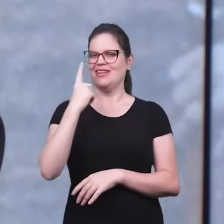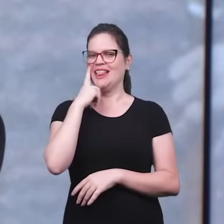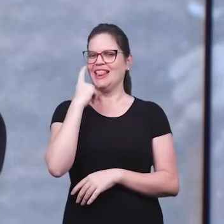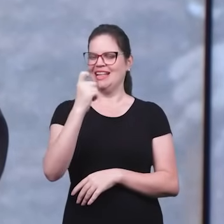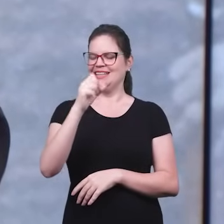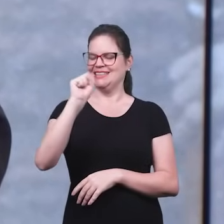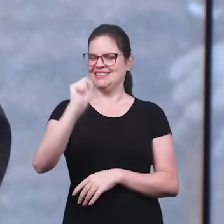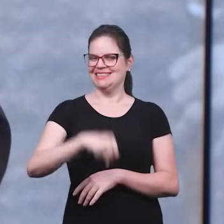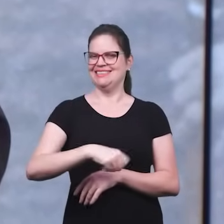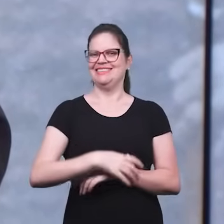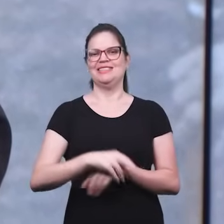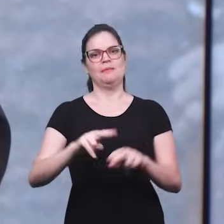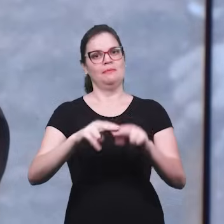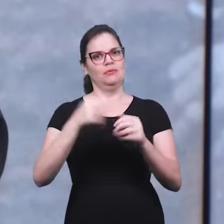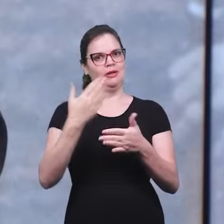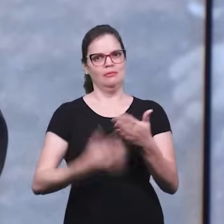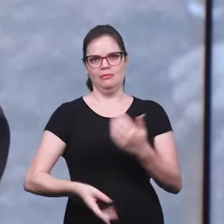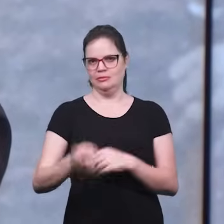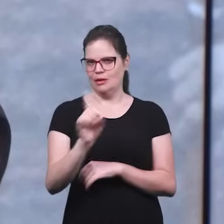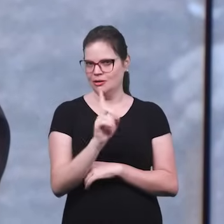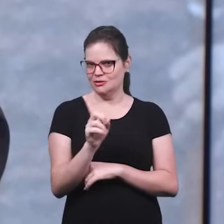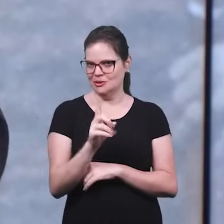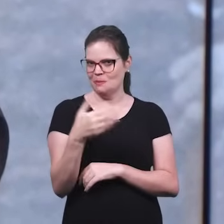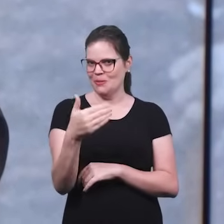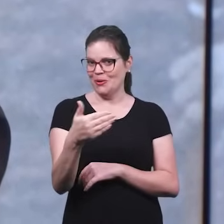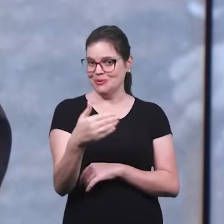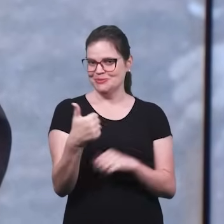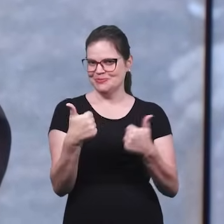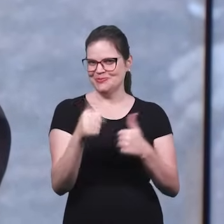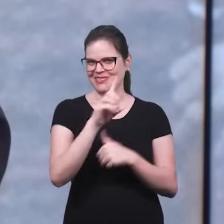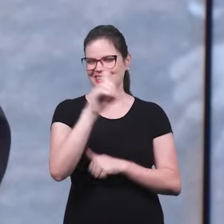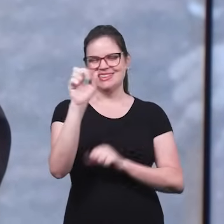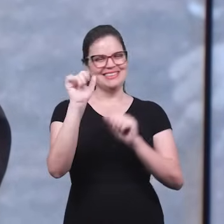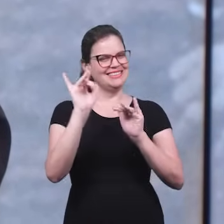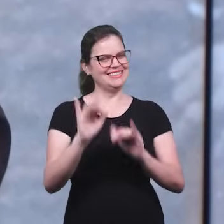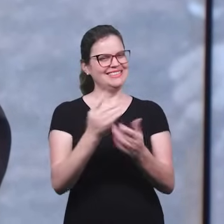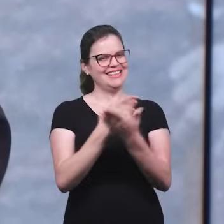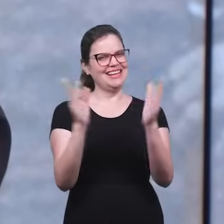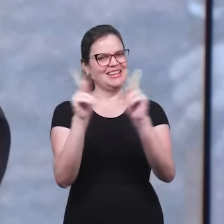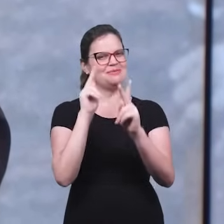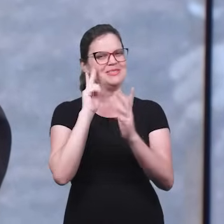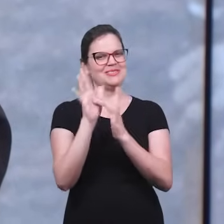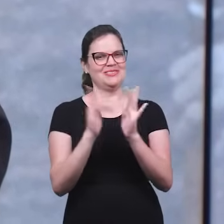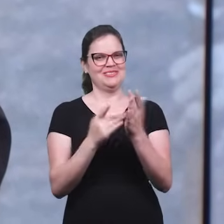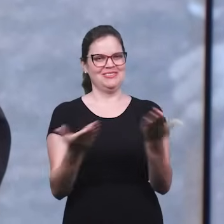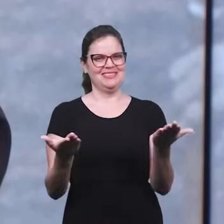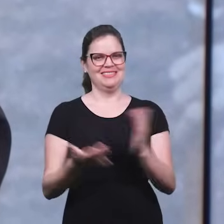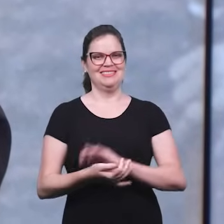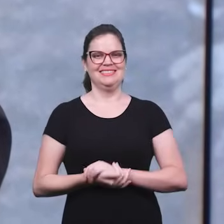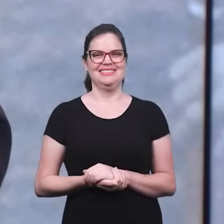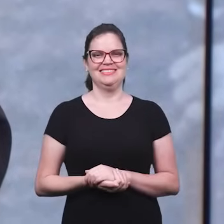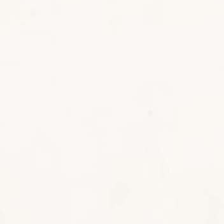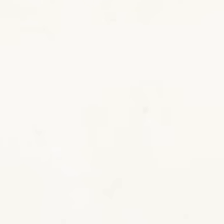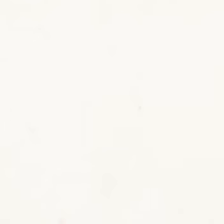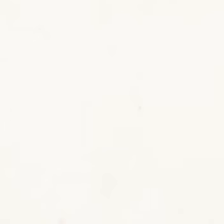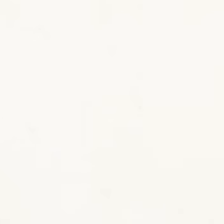seu interesse. Por isso, não perca o nosso próximo encontro. Deus abençoe a todos. A paz do Senhor Jesus.